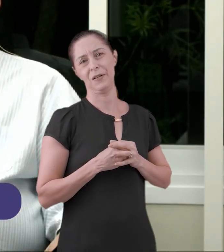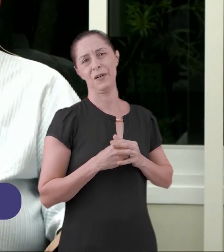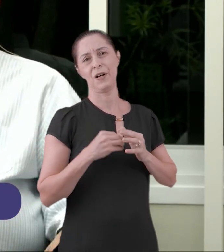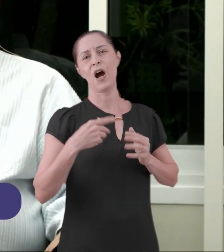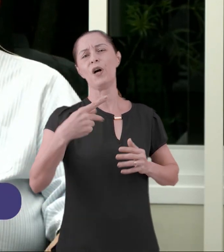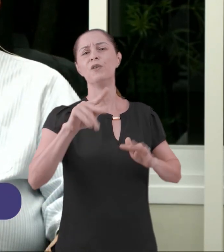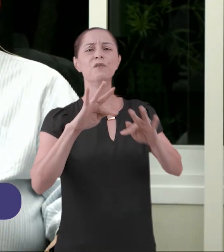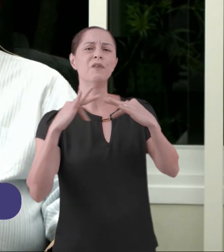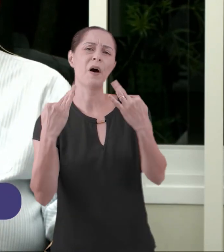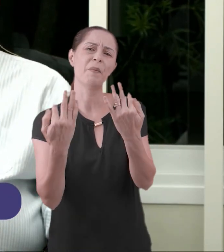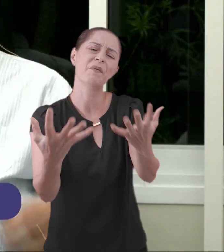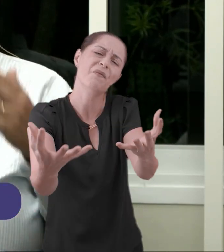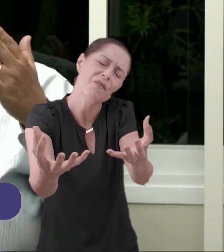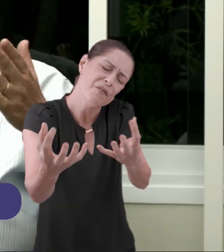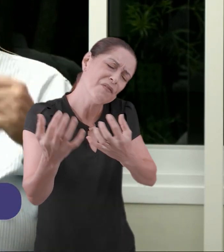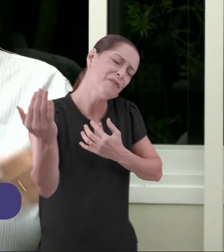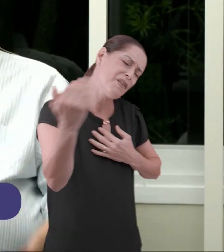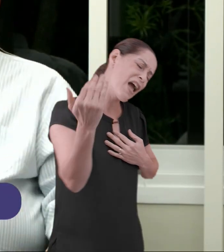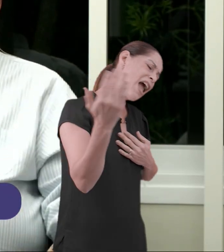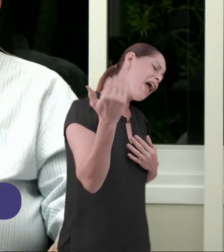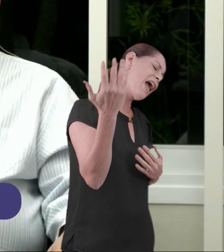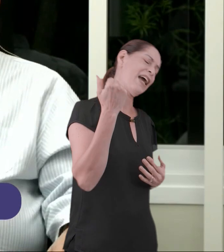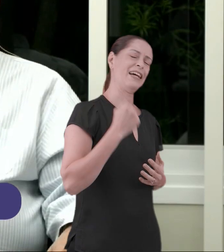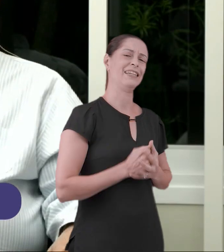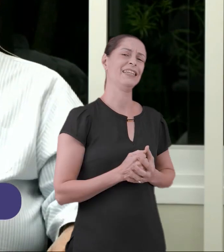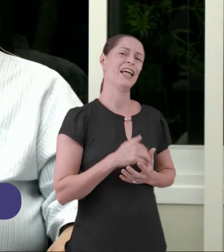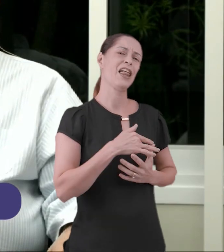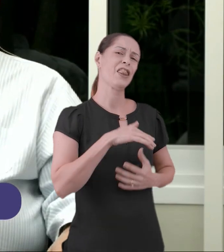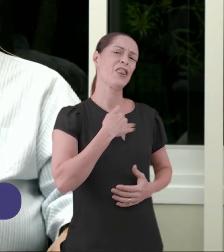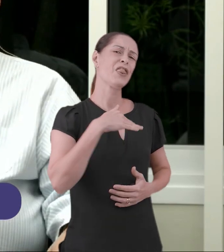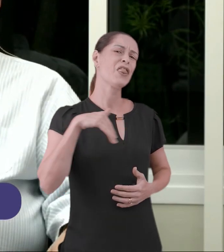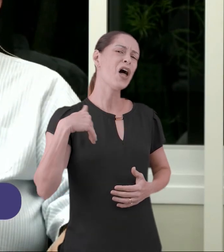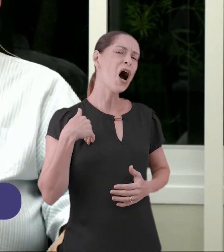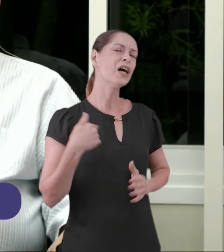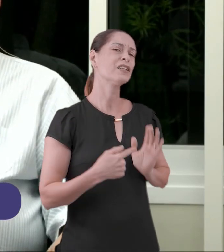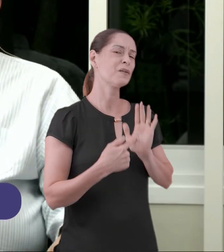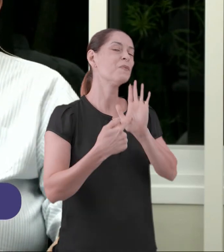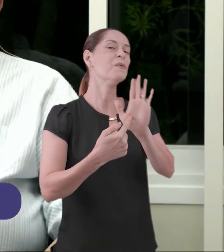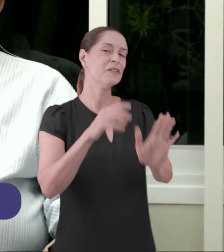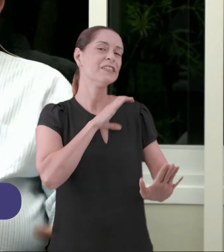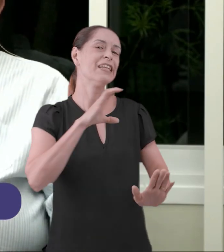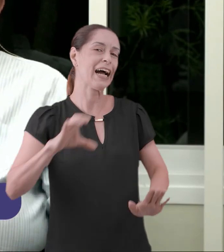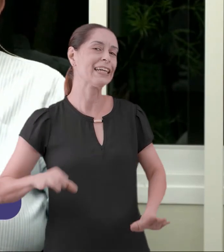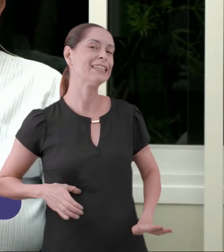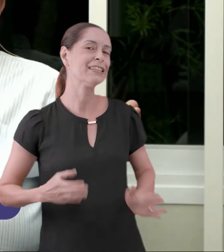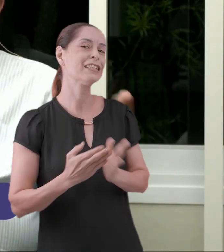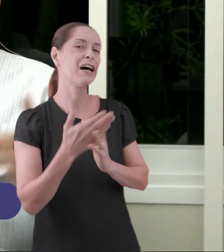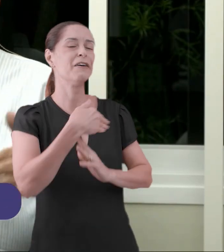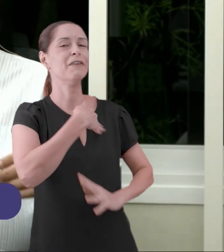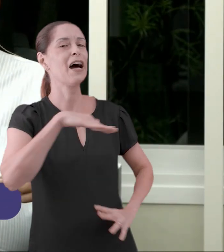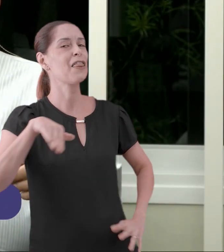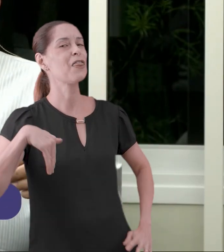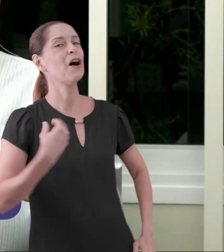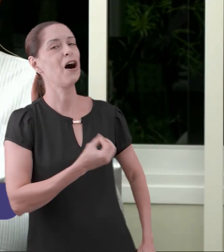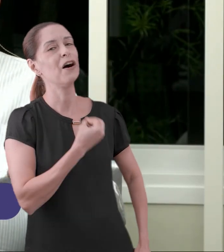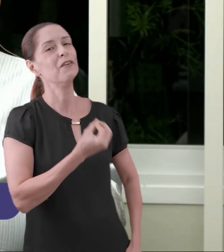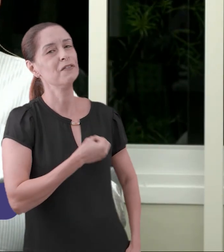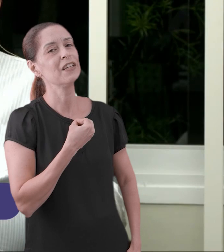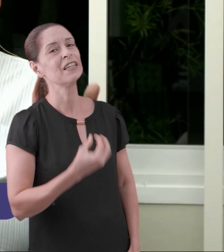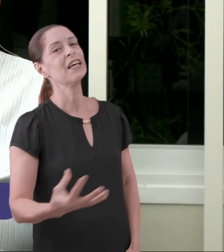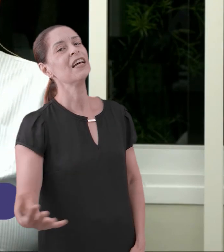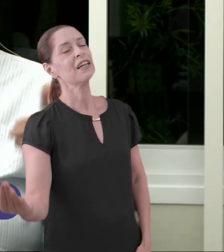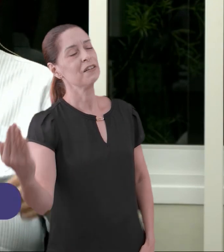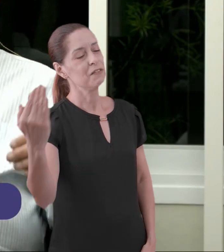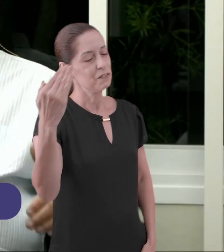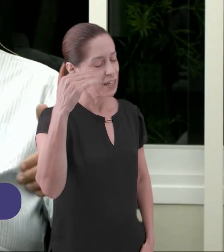Nós queremos ser uma igreja cada vez mais parecida com Cristo. Amém. E que você, ao vir para a igreja,